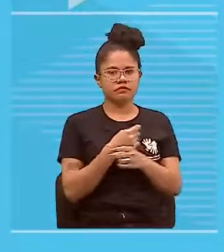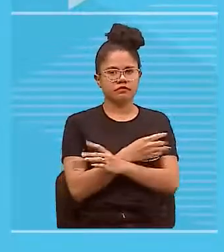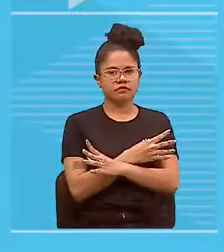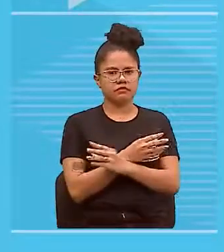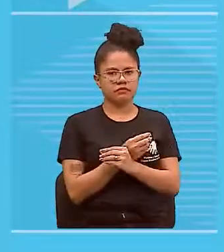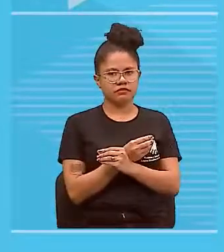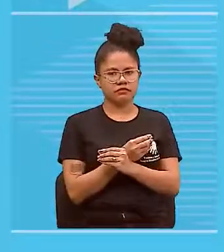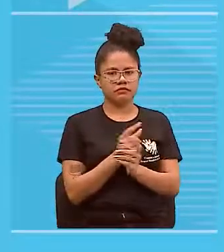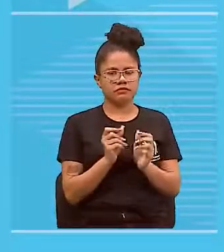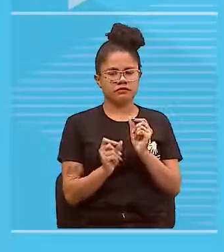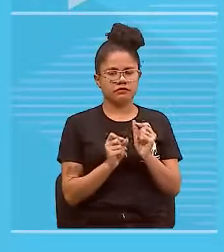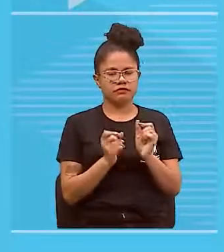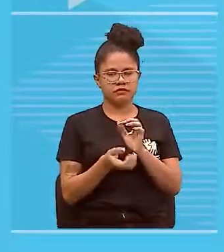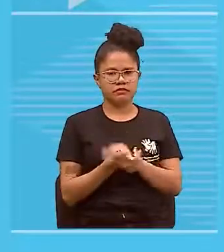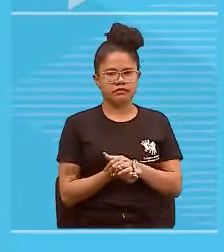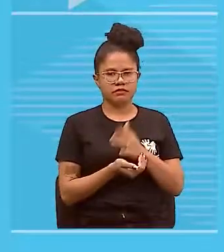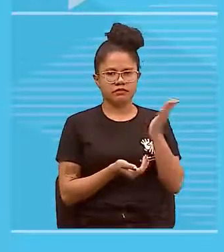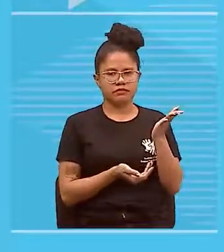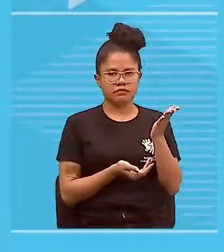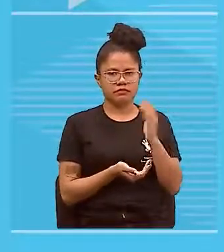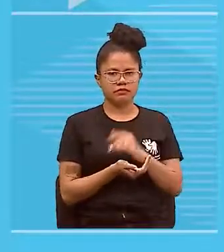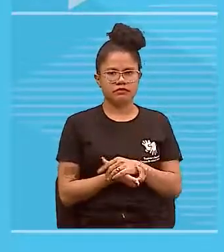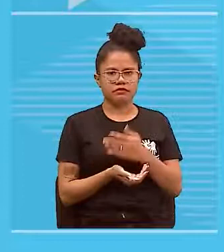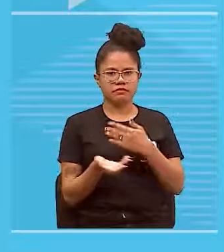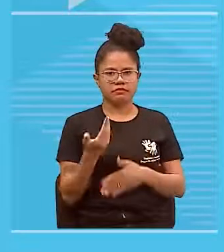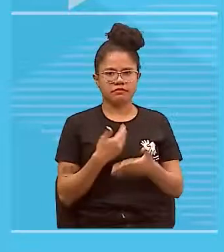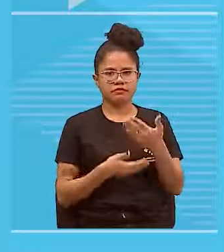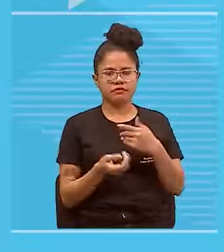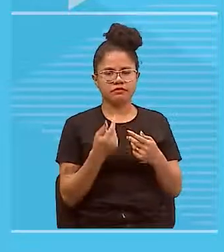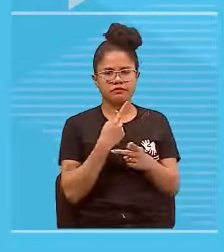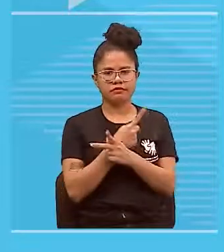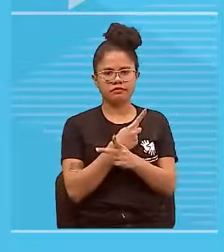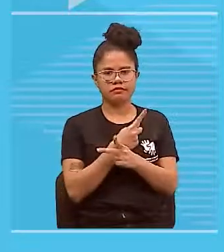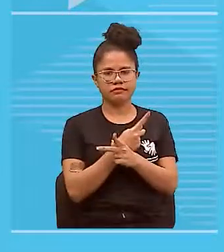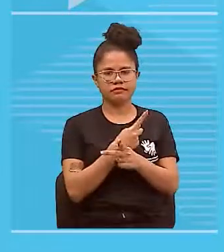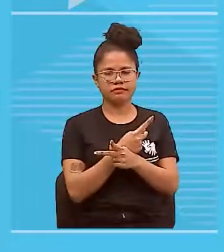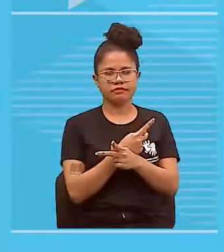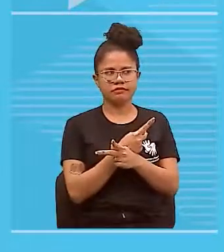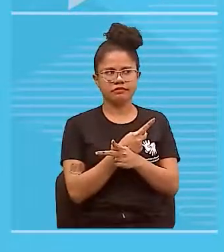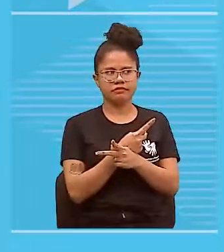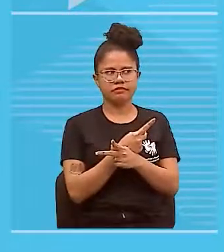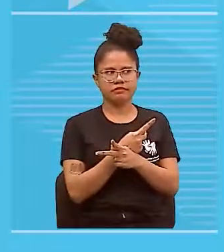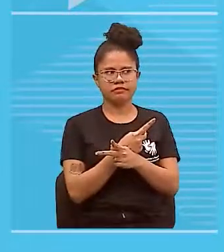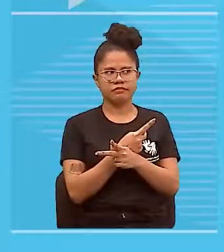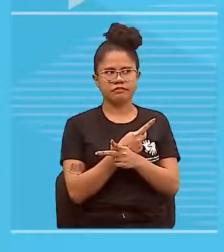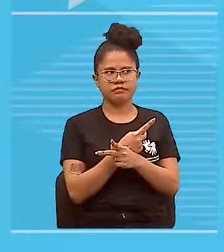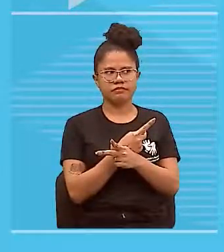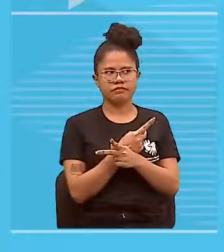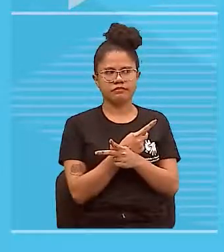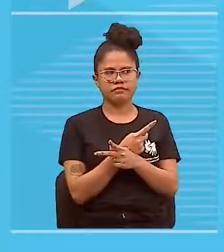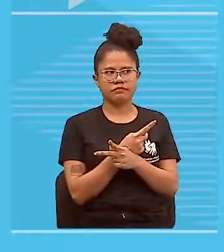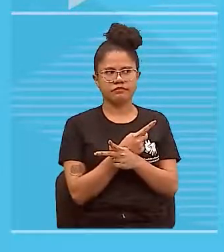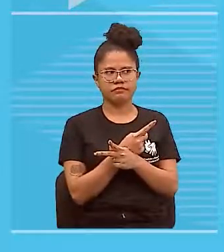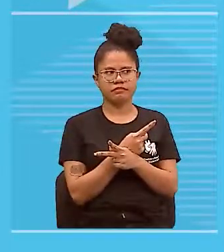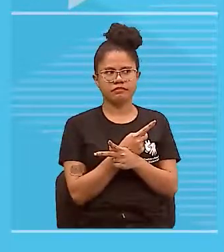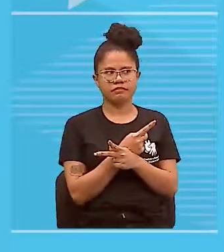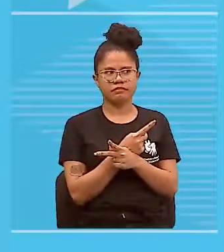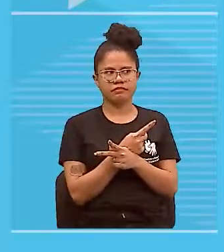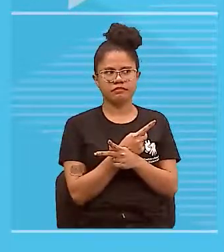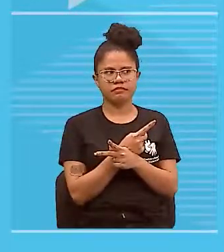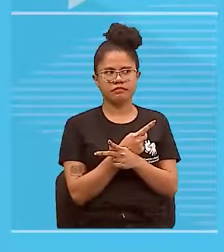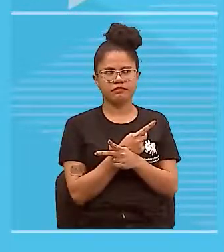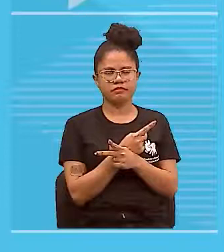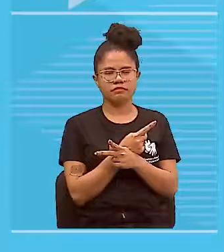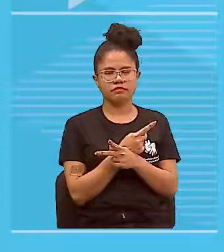e ela atrai o pronome oblíquo para antes do verbo Então esse porque aí